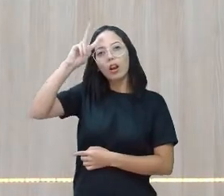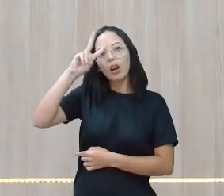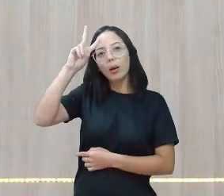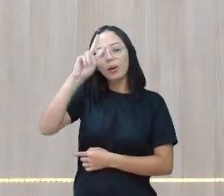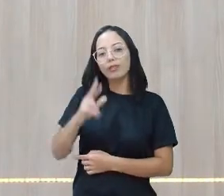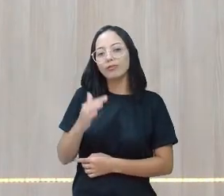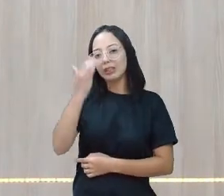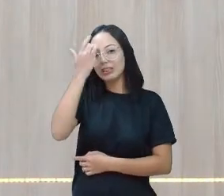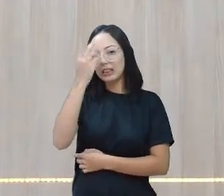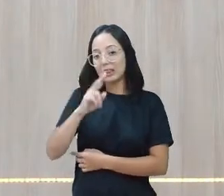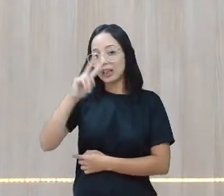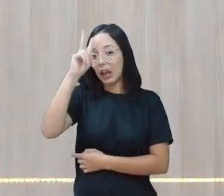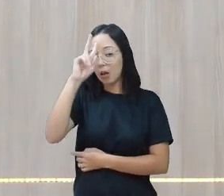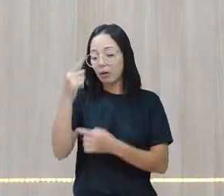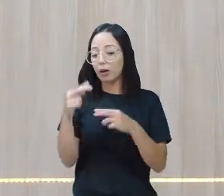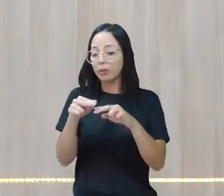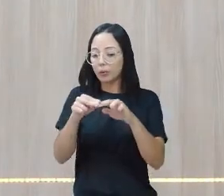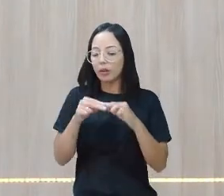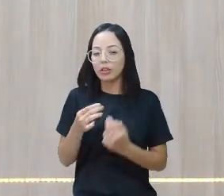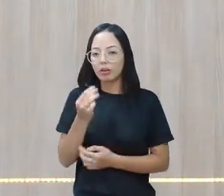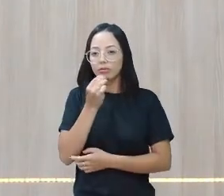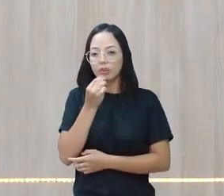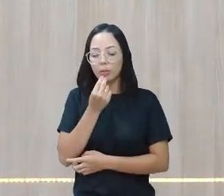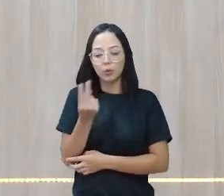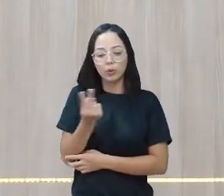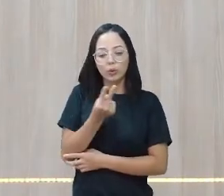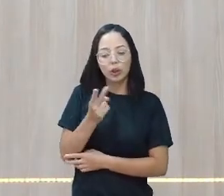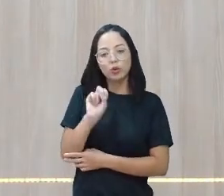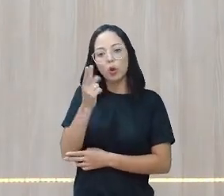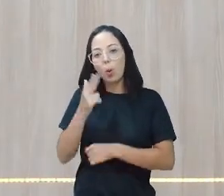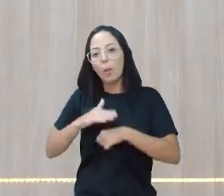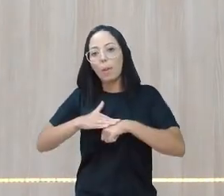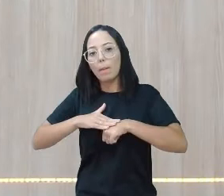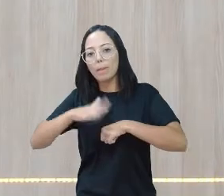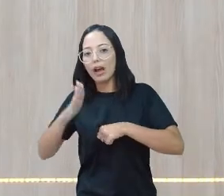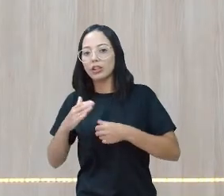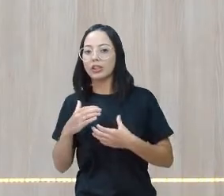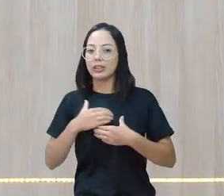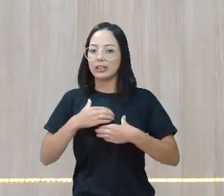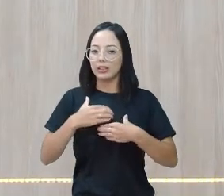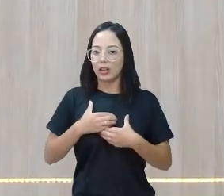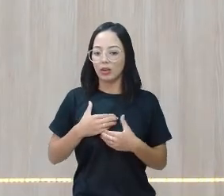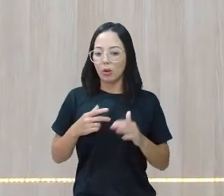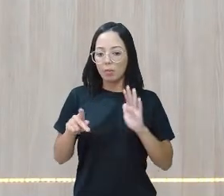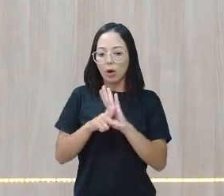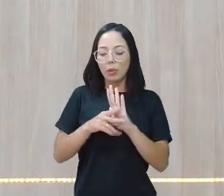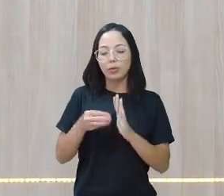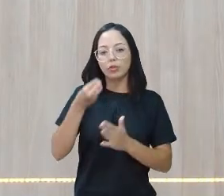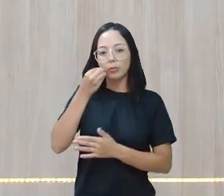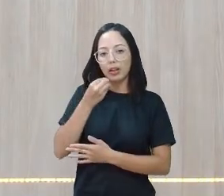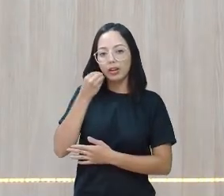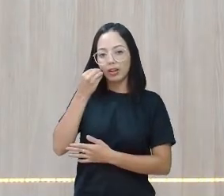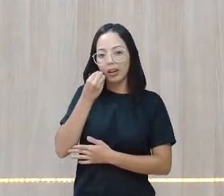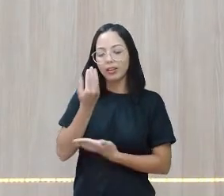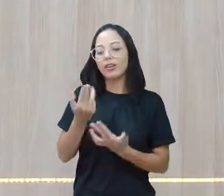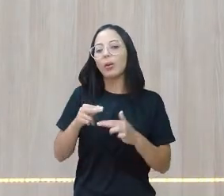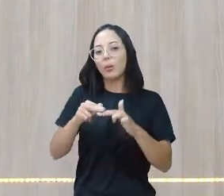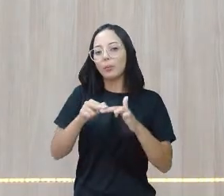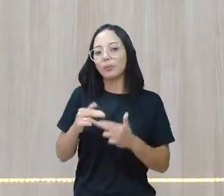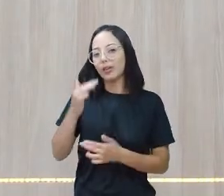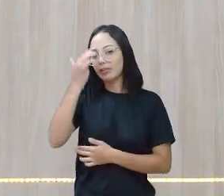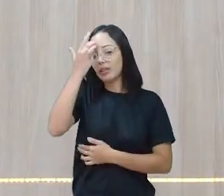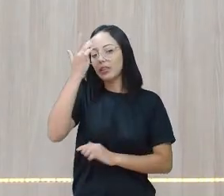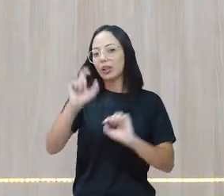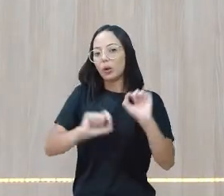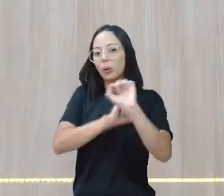lembrar. Né? Então, como ele tem 2 ou mais sentidos ao mesmo tempo, numa determinada experiência, isso faz com que a